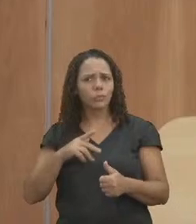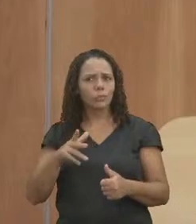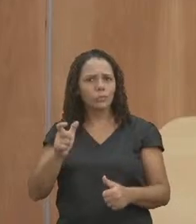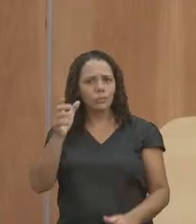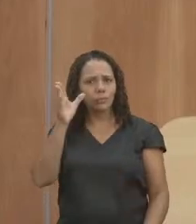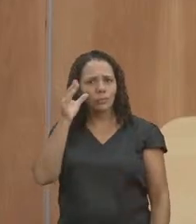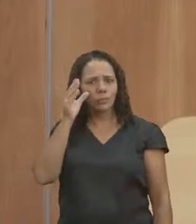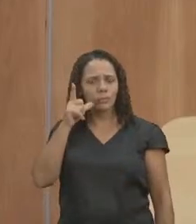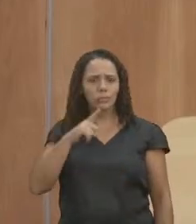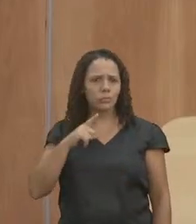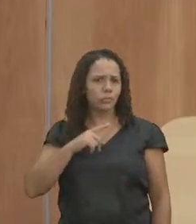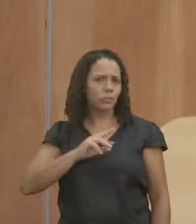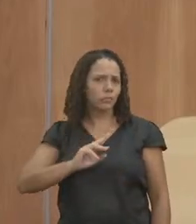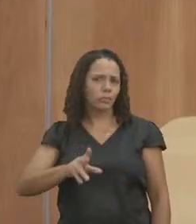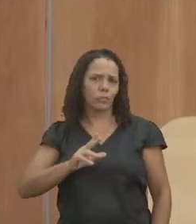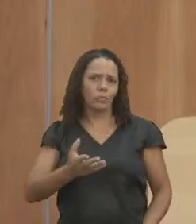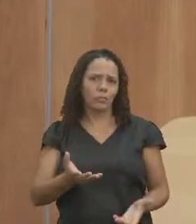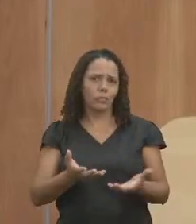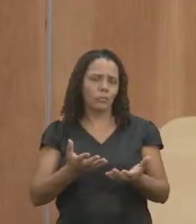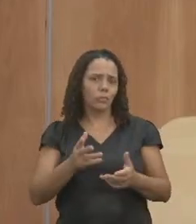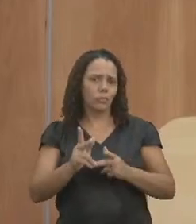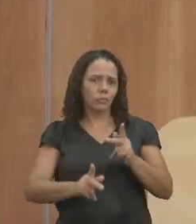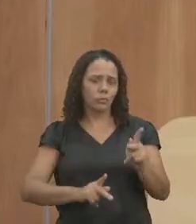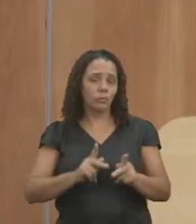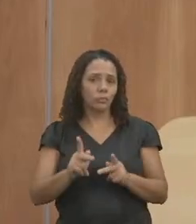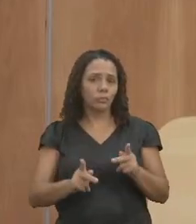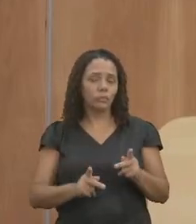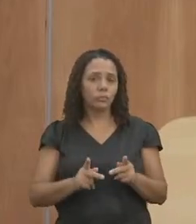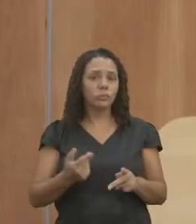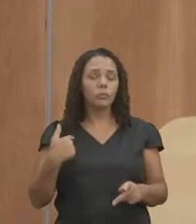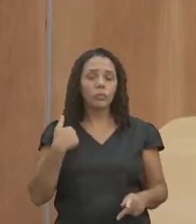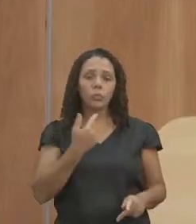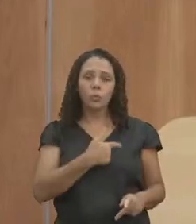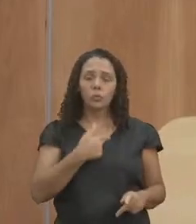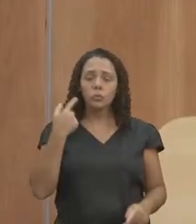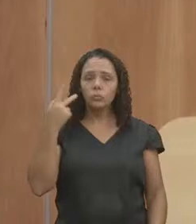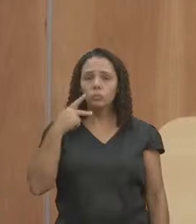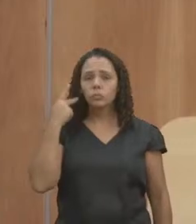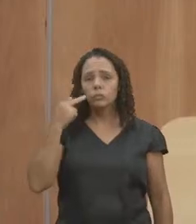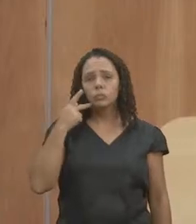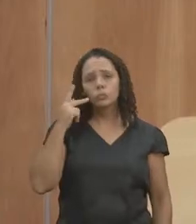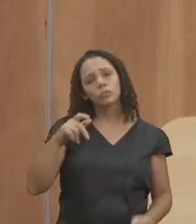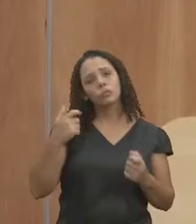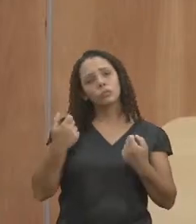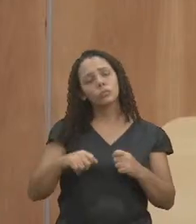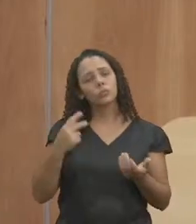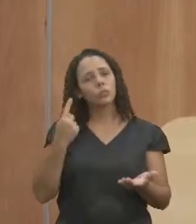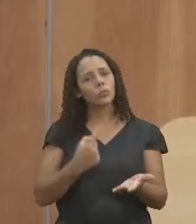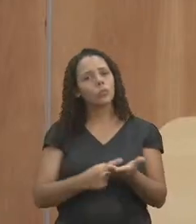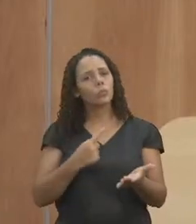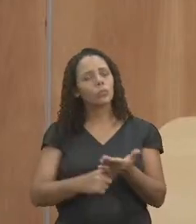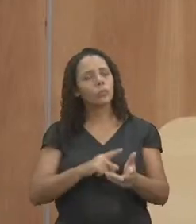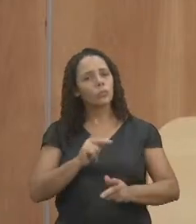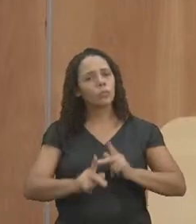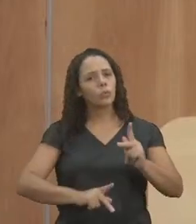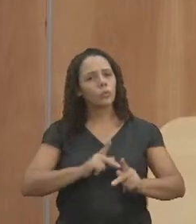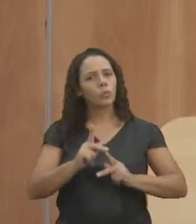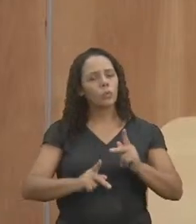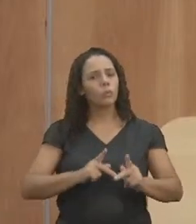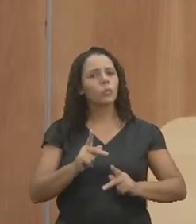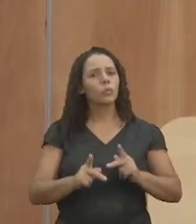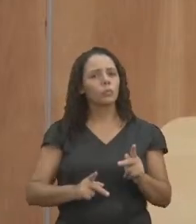o povo espera da gente, não é isso que o povo quer dos vereadores. A gente precisa ter compromisso com o povo, a gente precisa ter isenção e a gente precisa ter